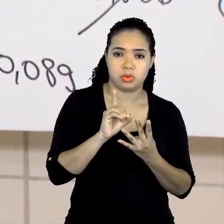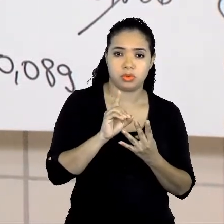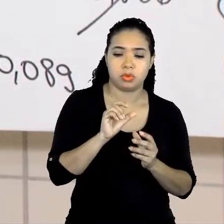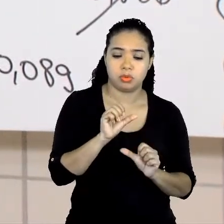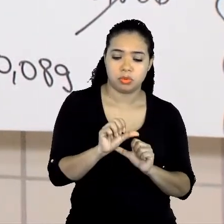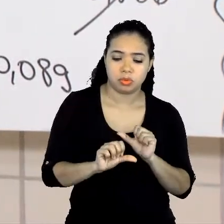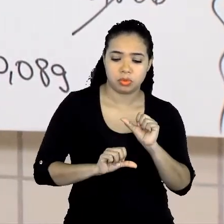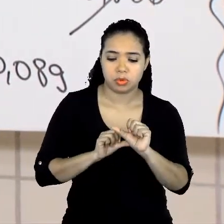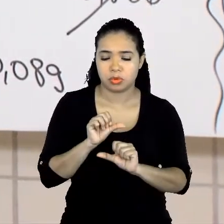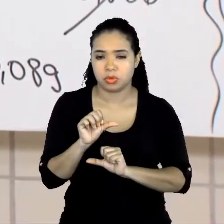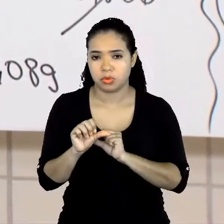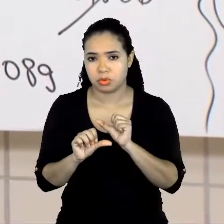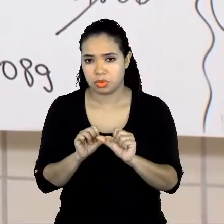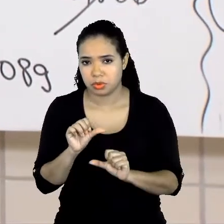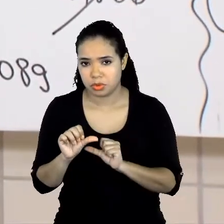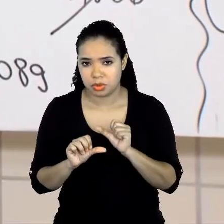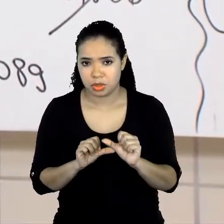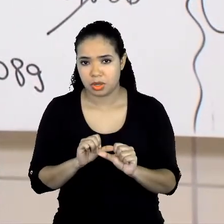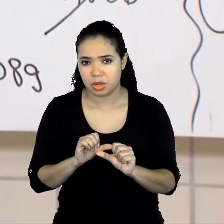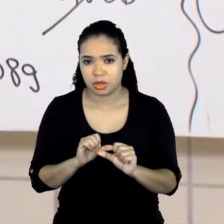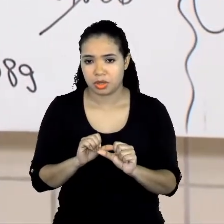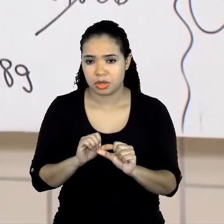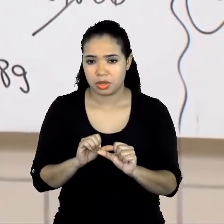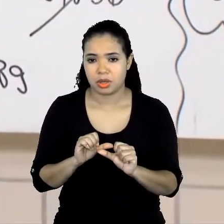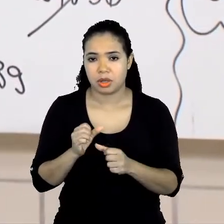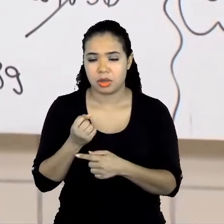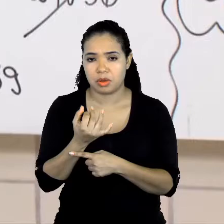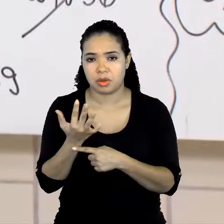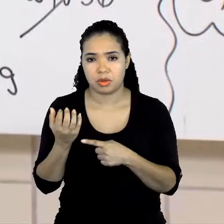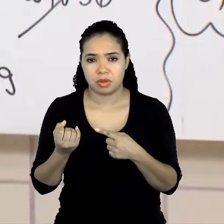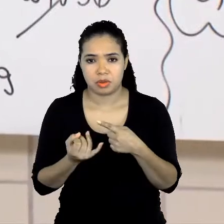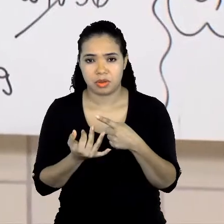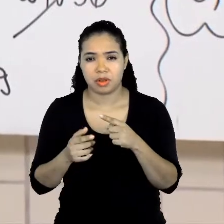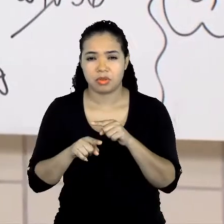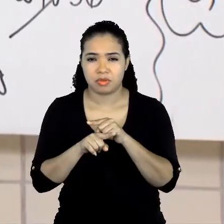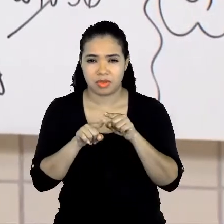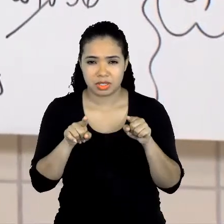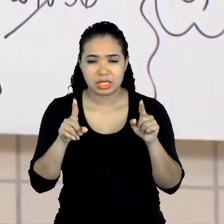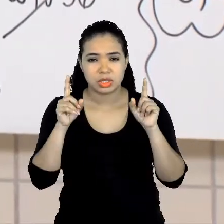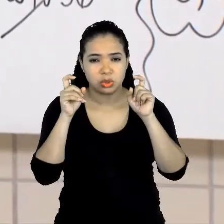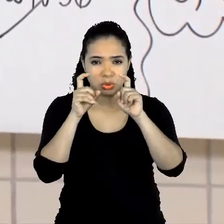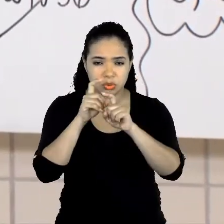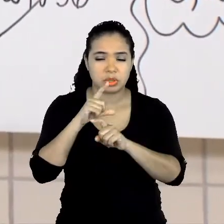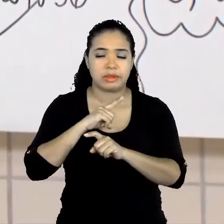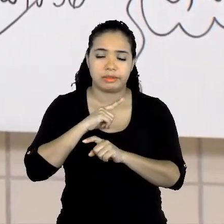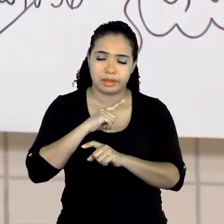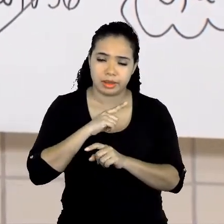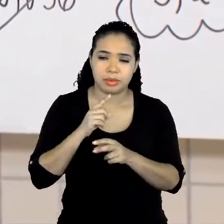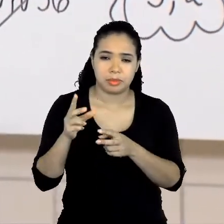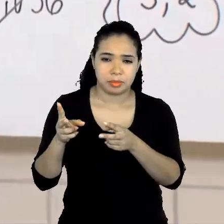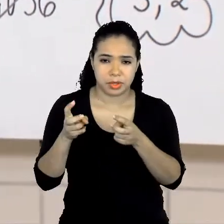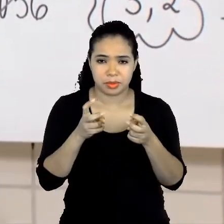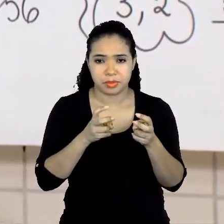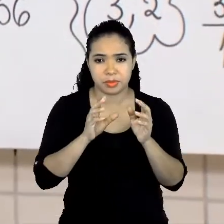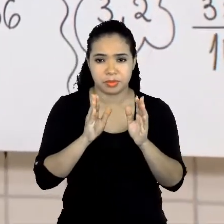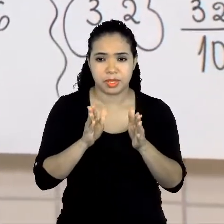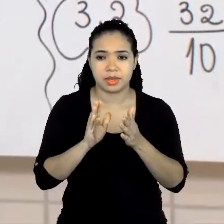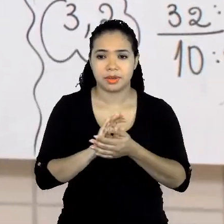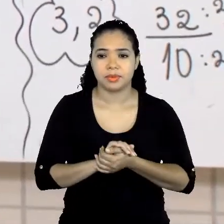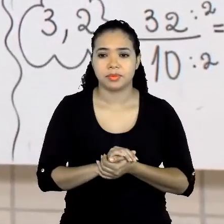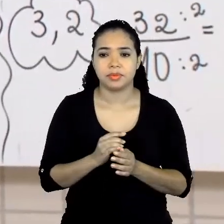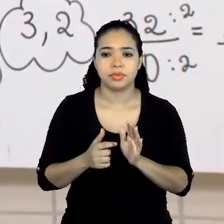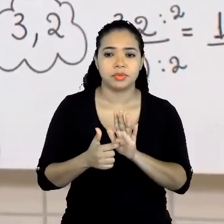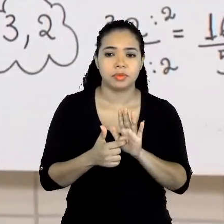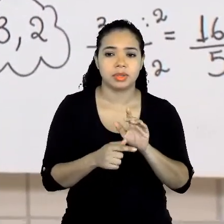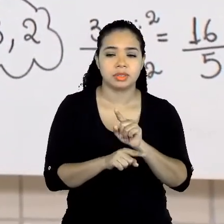ele para uma forma irredutível de fração, que é onde vocês têm dificuldade sim. Olha só, eu trouxe aqui